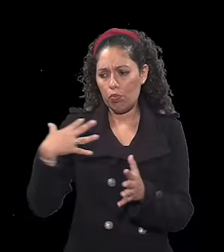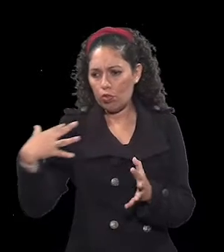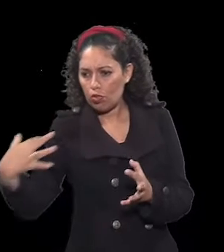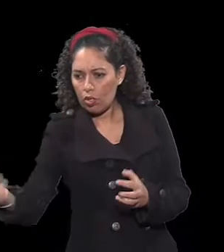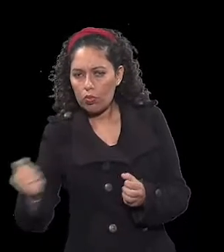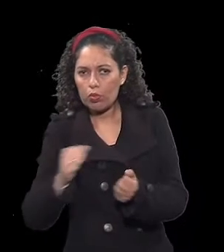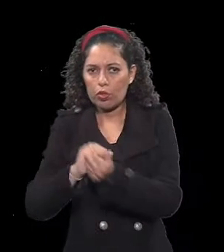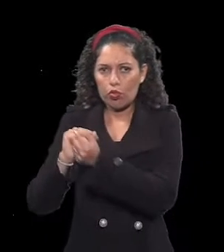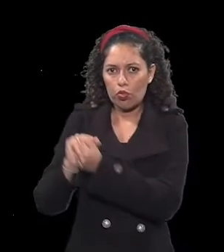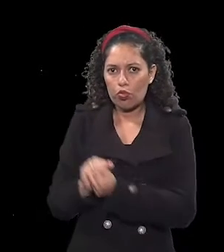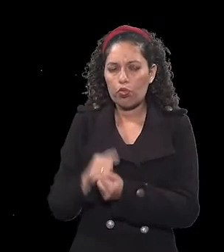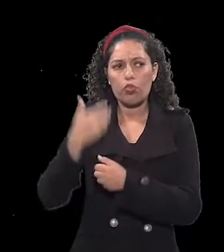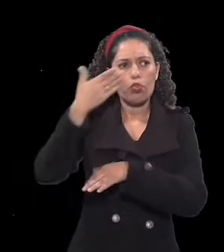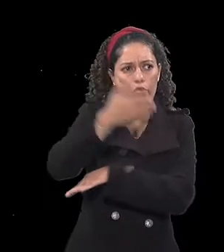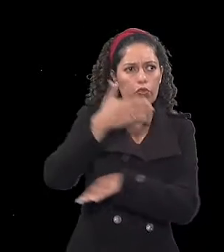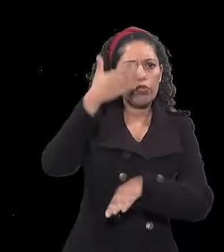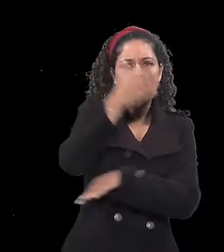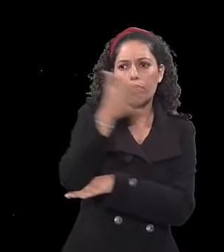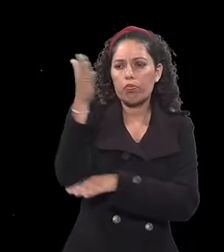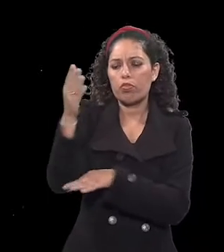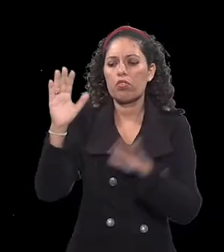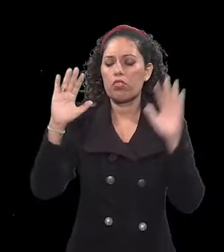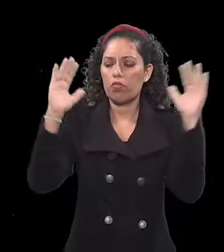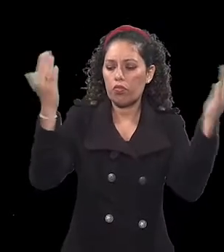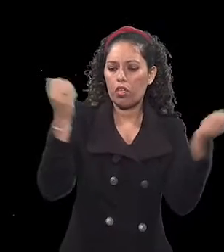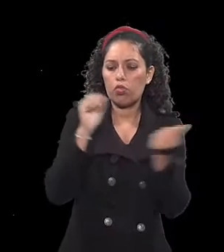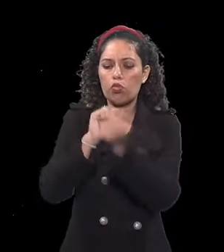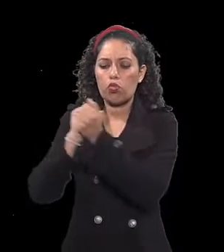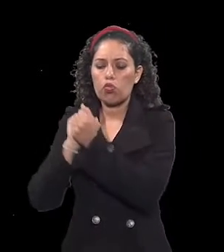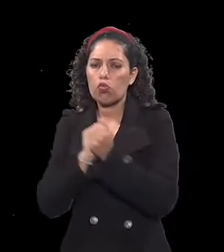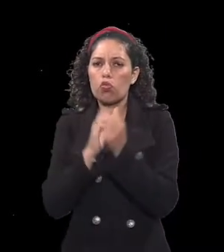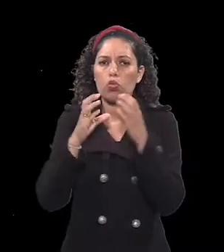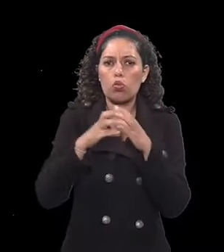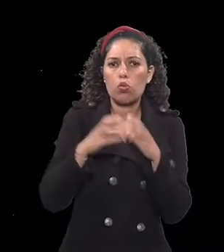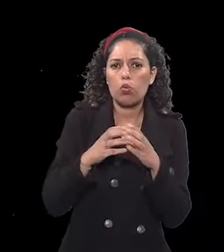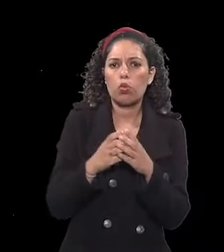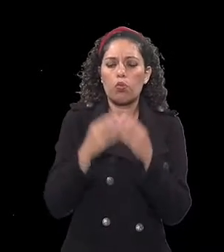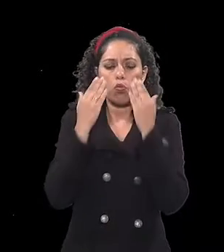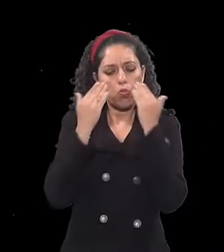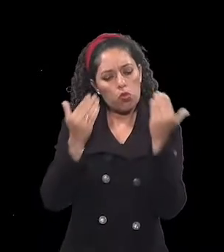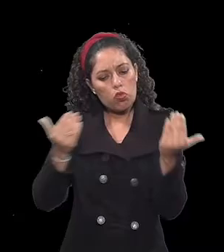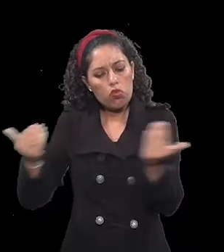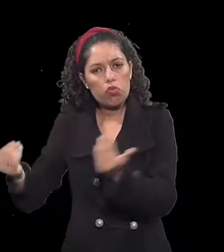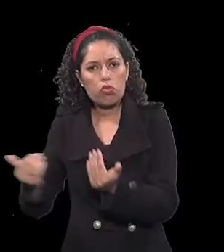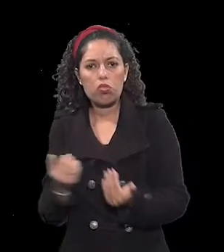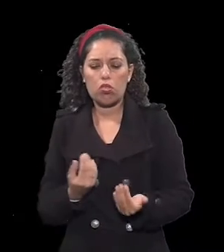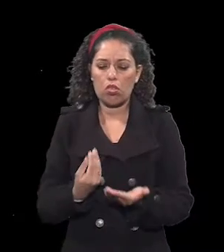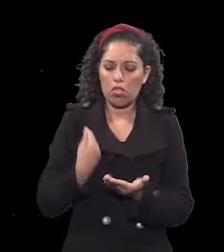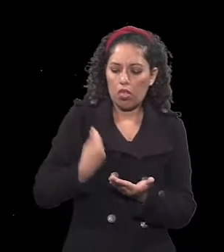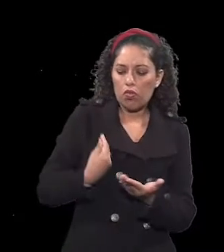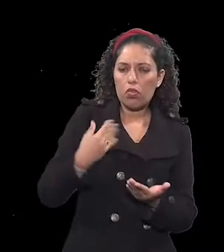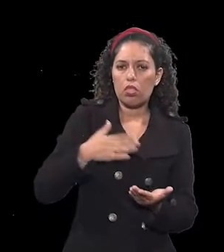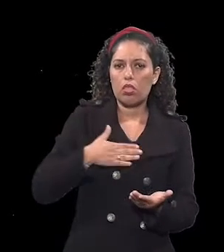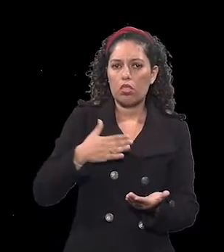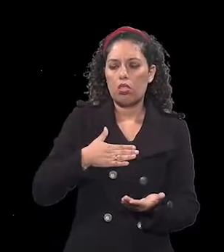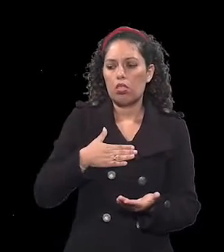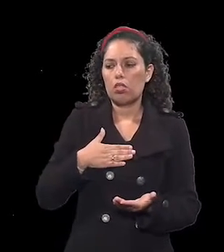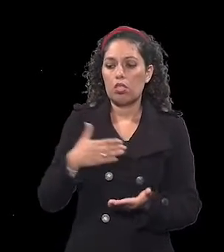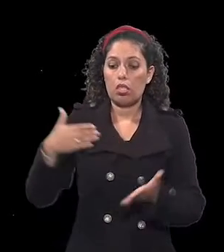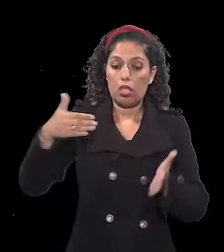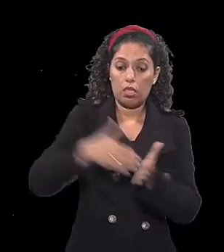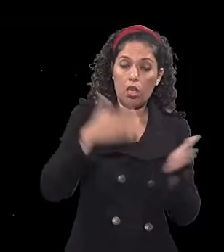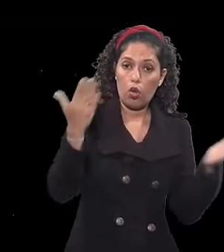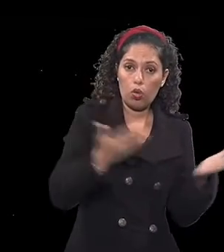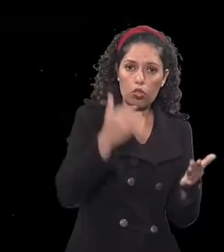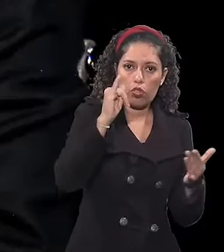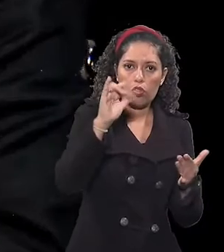com ele, né, e a gente começou a rodar alguns festivais na época, junto às equipes de som, e trazendo a nossa realidade, né, do lugar que a gente vive, inclusive até hoje,